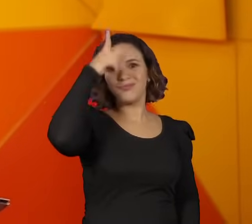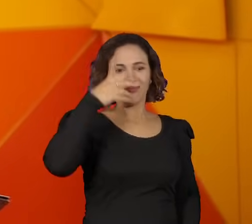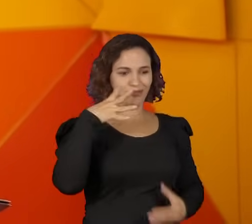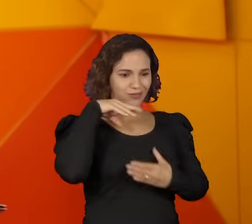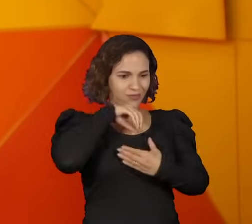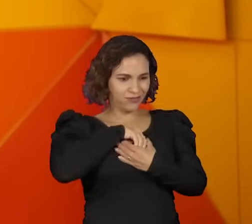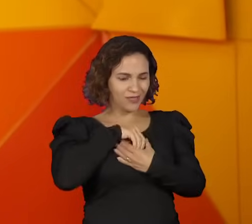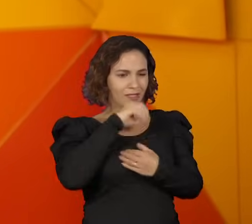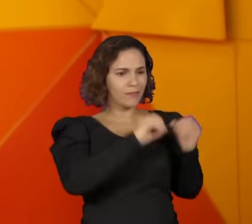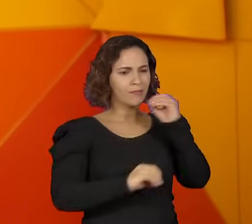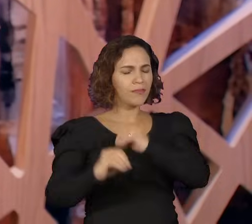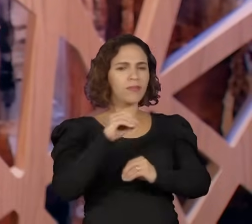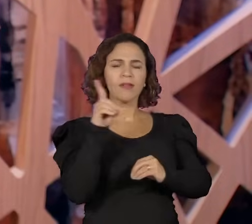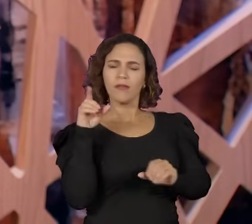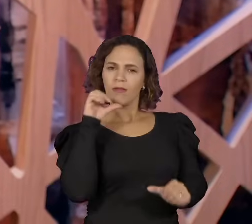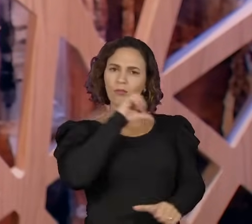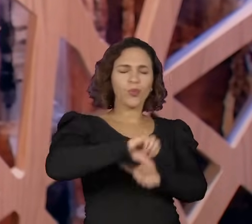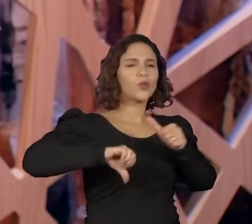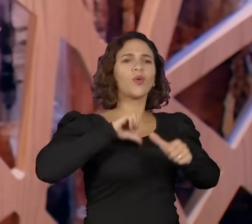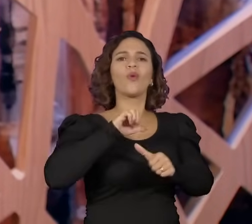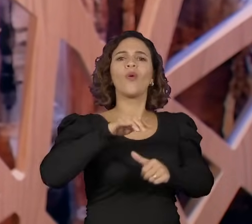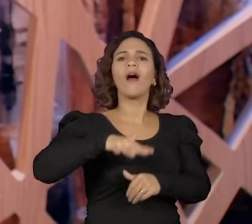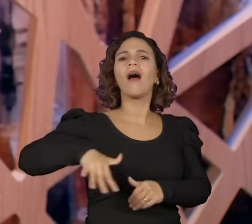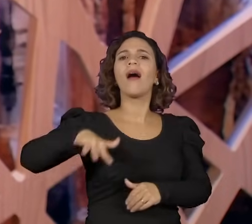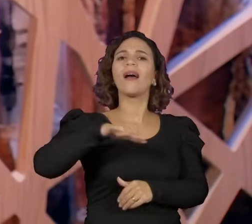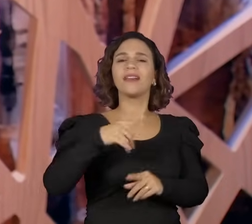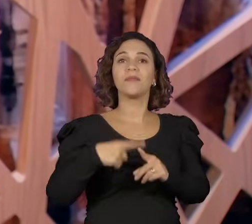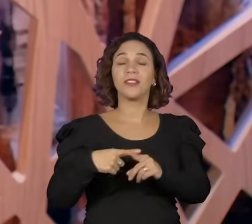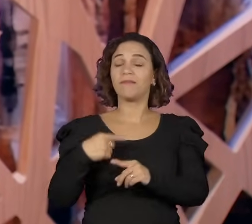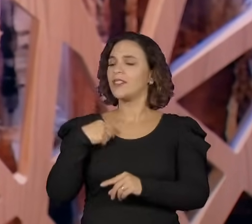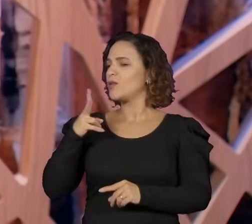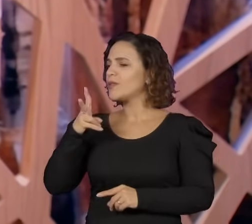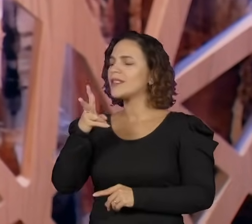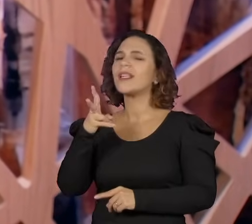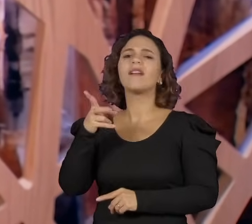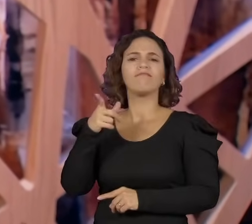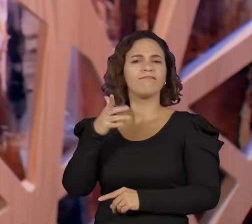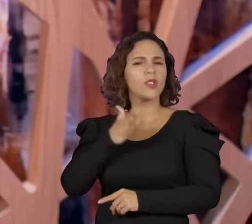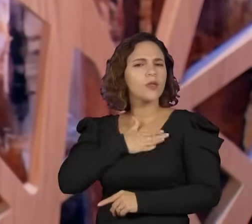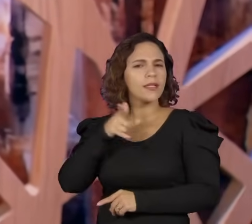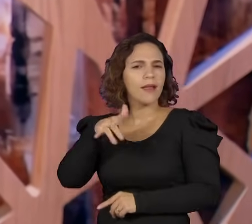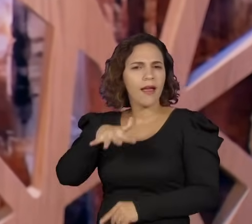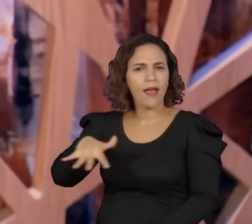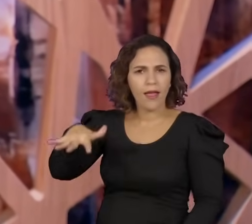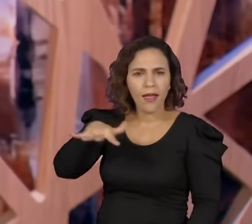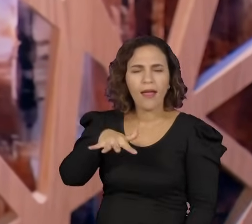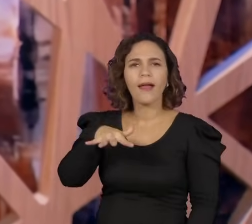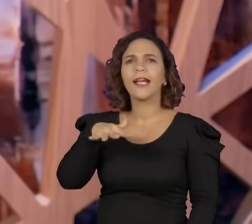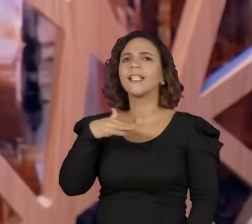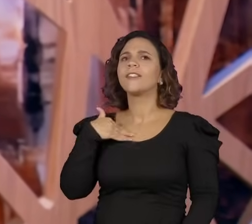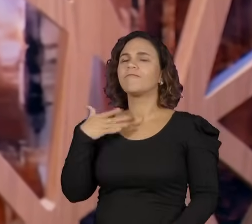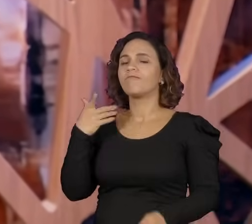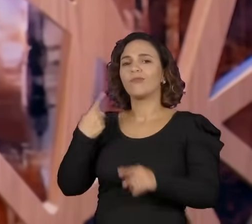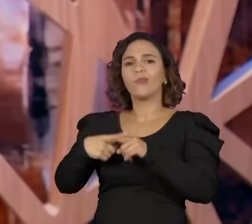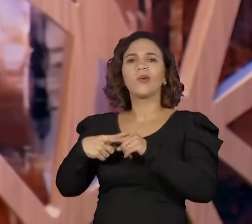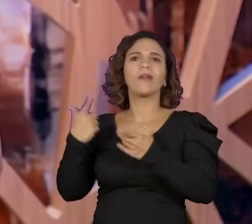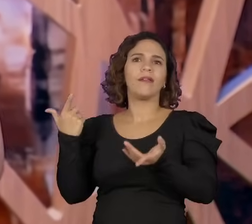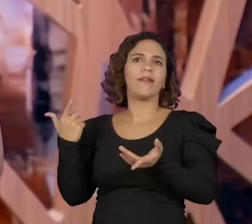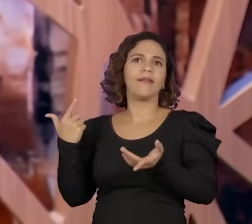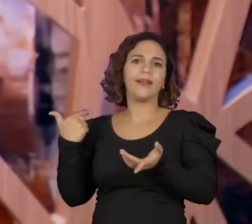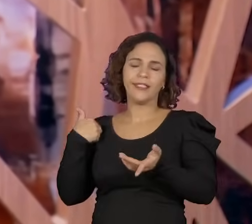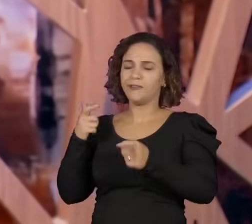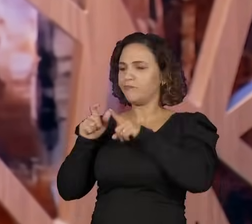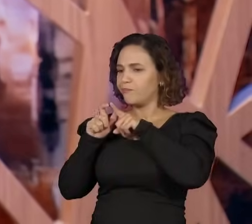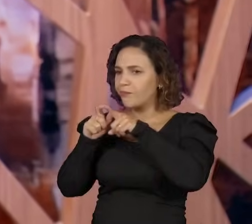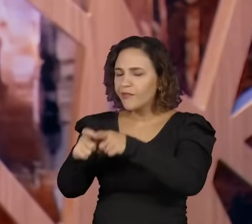se tornar Papisa? Olha, o esoterismo sempre esteve muito presente na minha vida, por eu vir